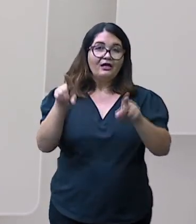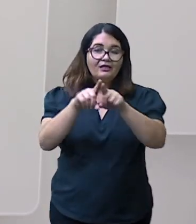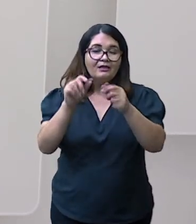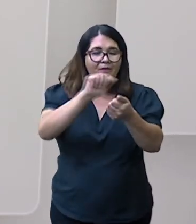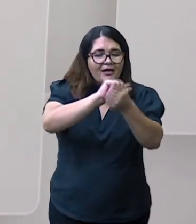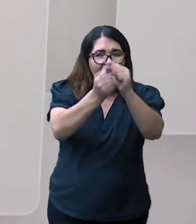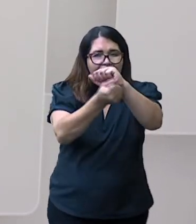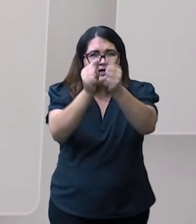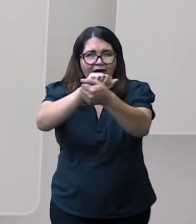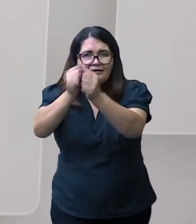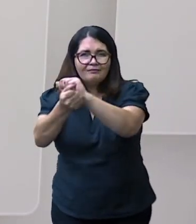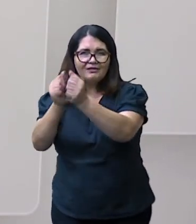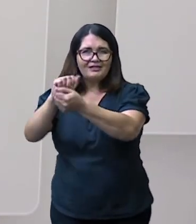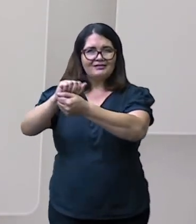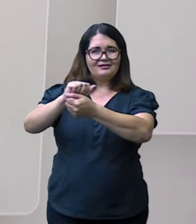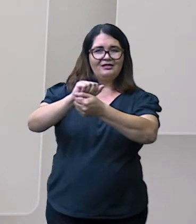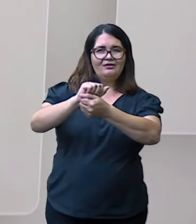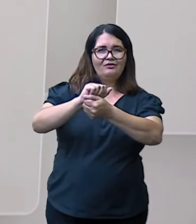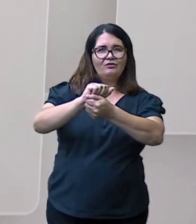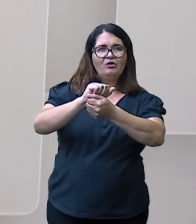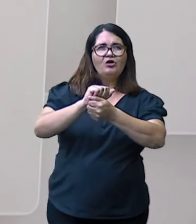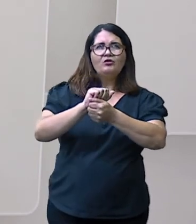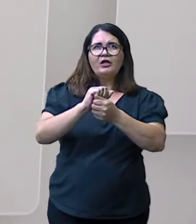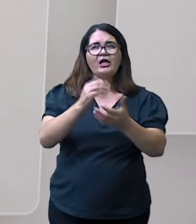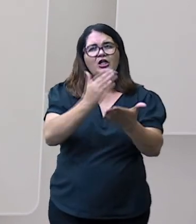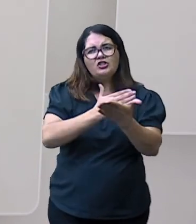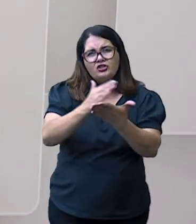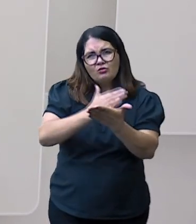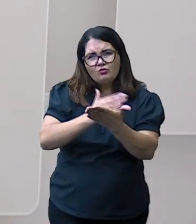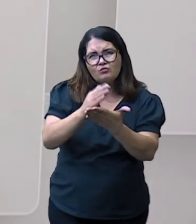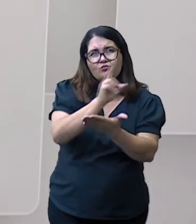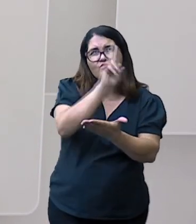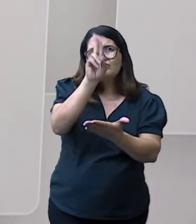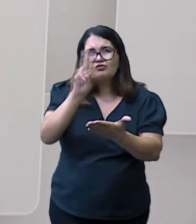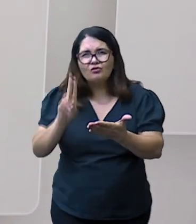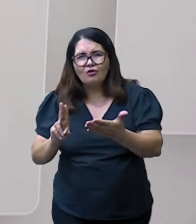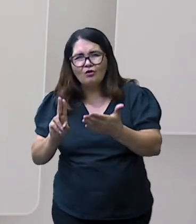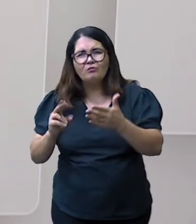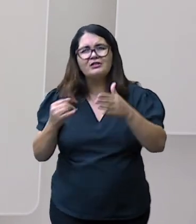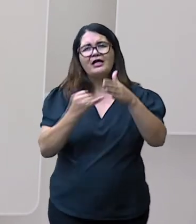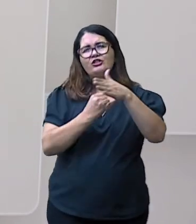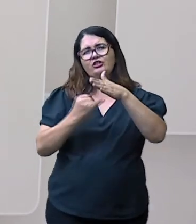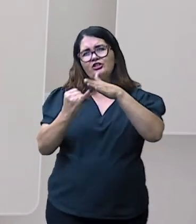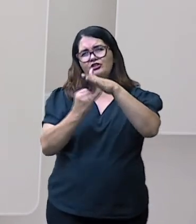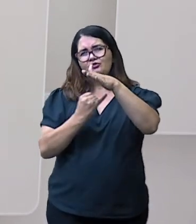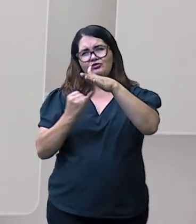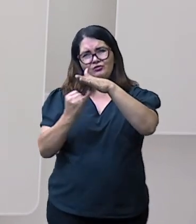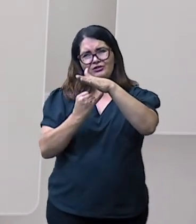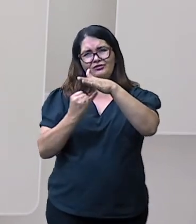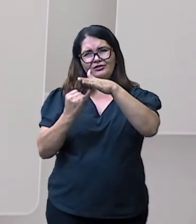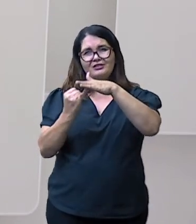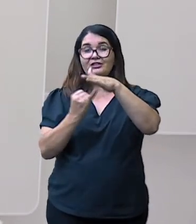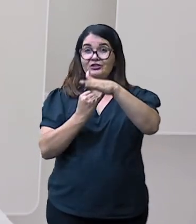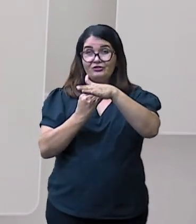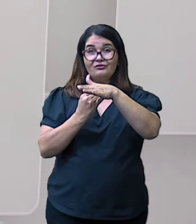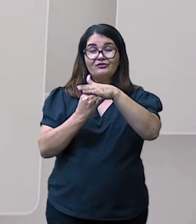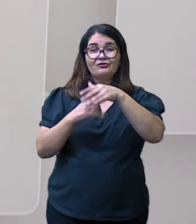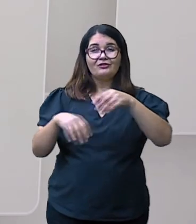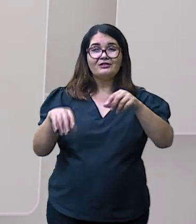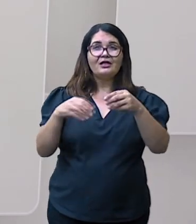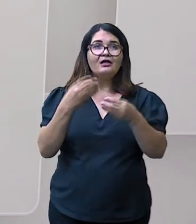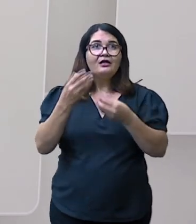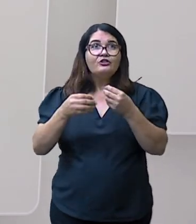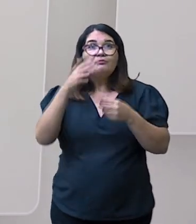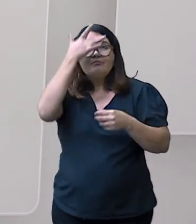readequação de alguns nomes, né, de algumas instituições, para valorizar o povo de Valadares, quem fez